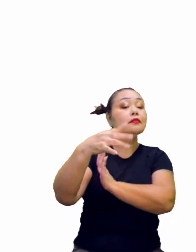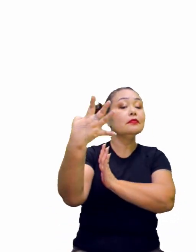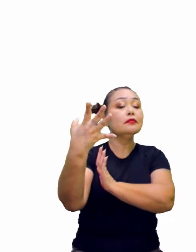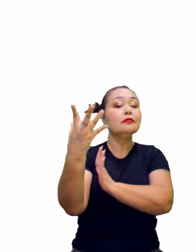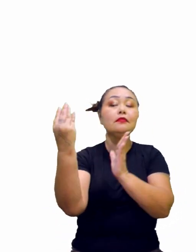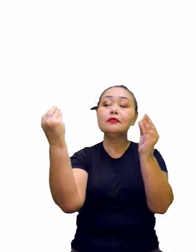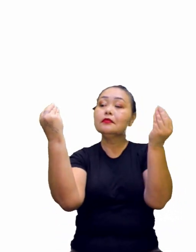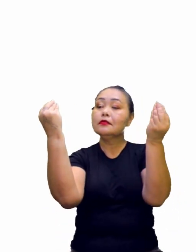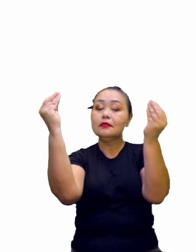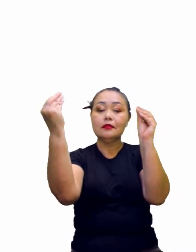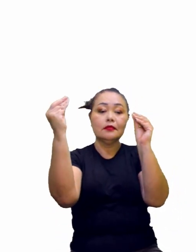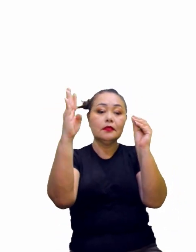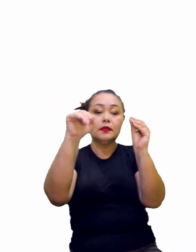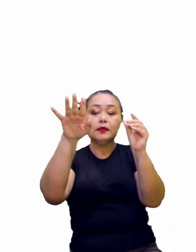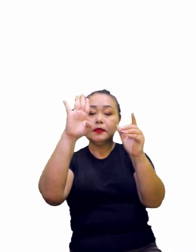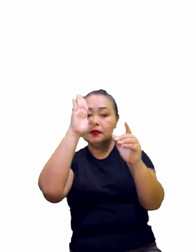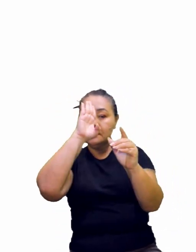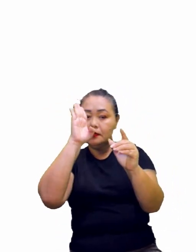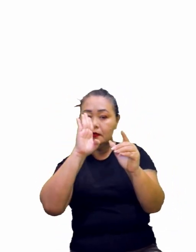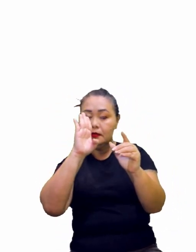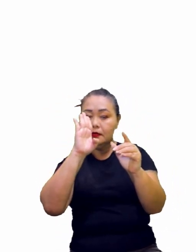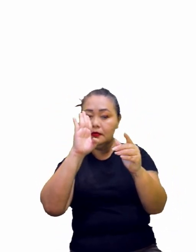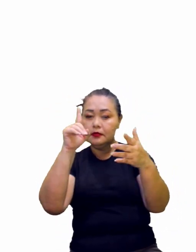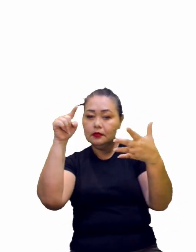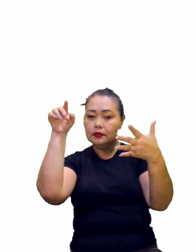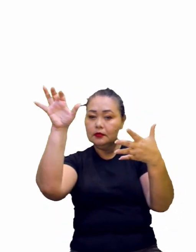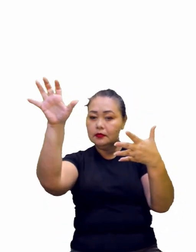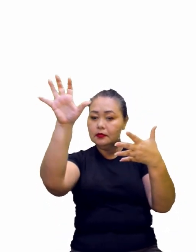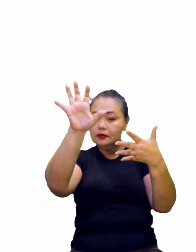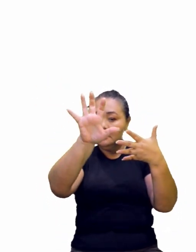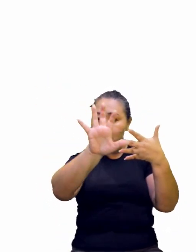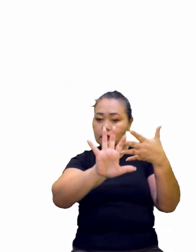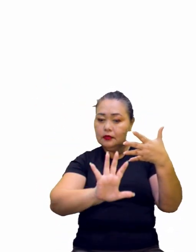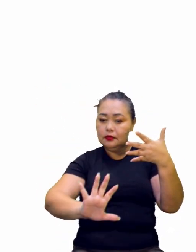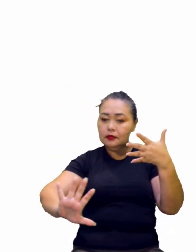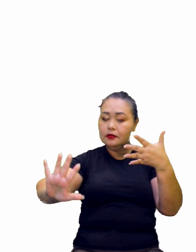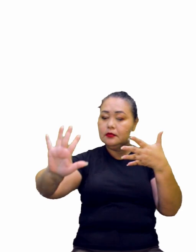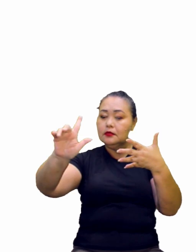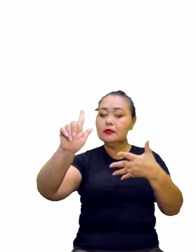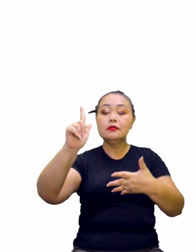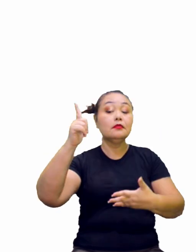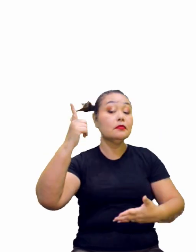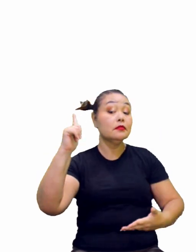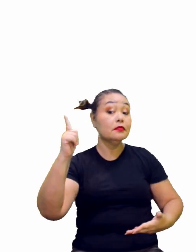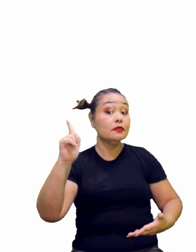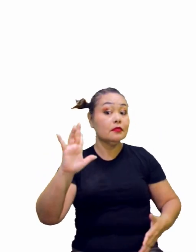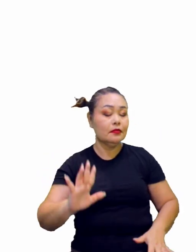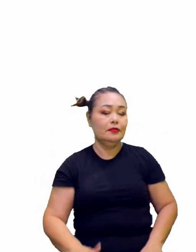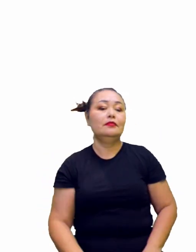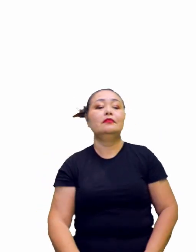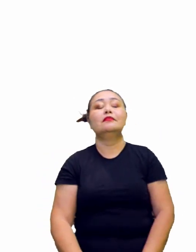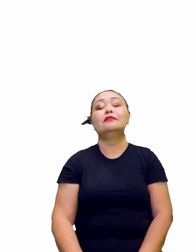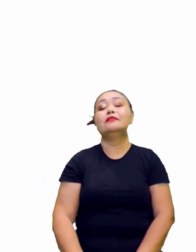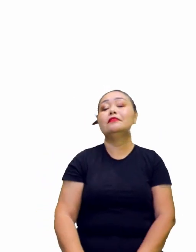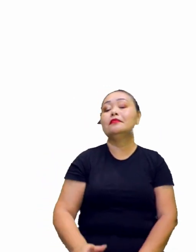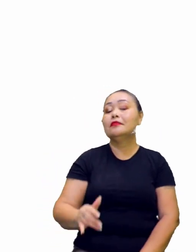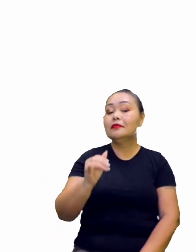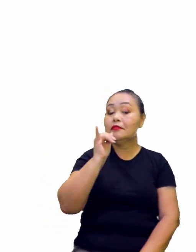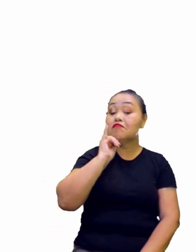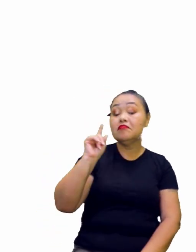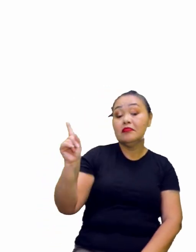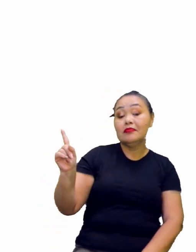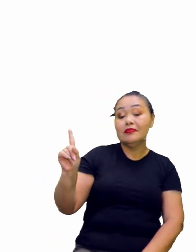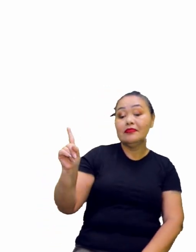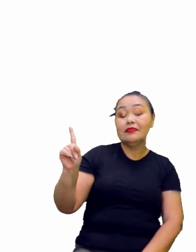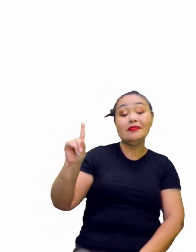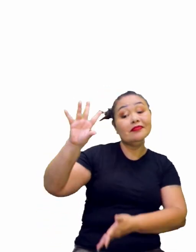Esquematize os biomas brasileiros em suas respectivas regiões geográficas. Pessoal, aí é